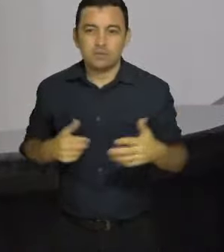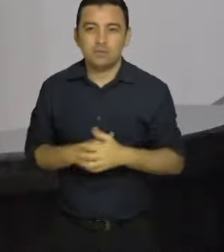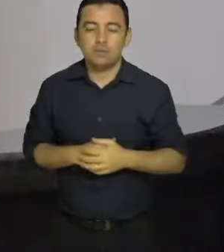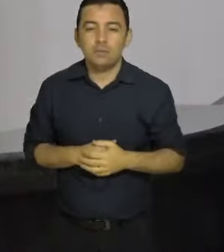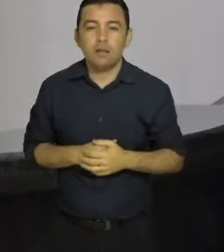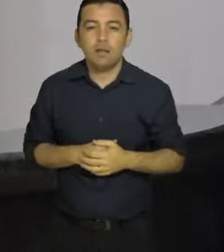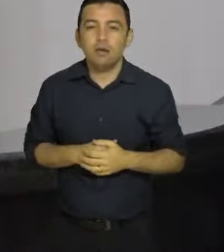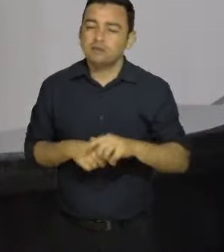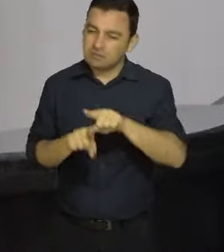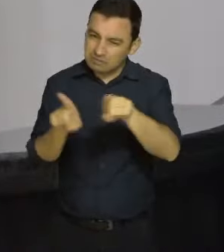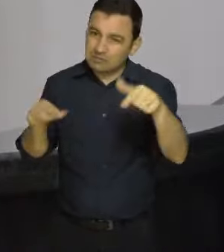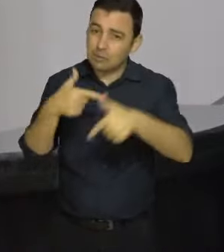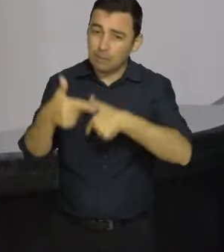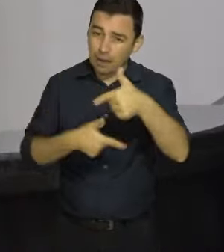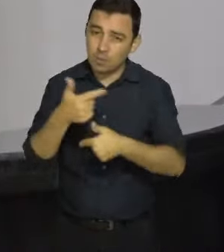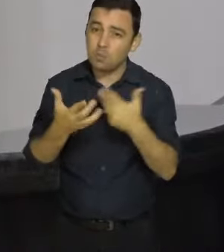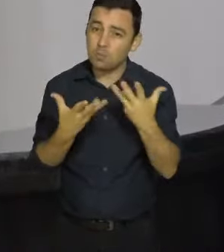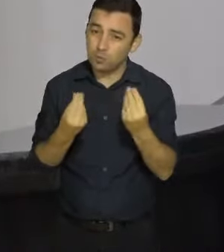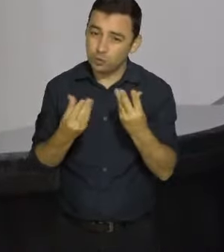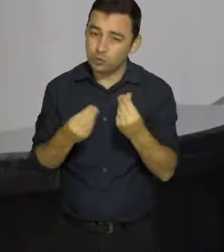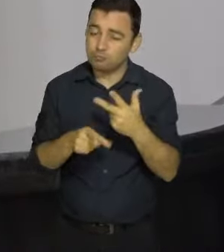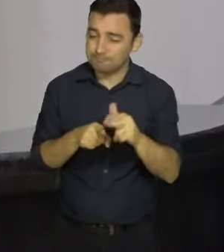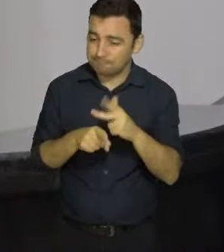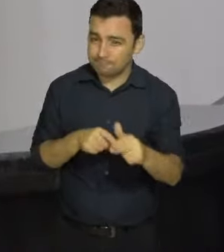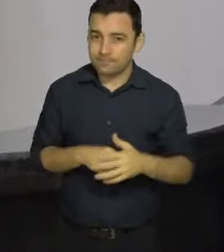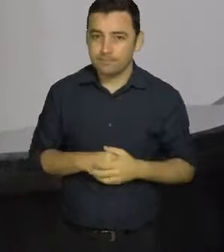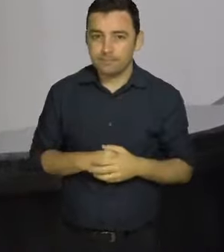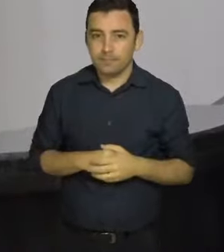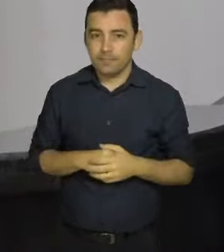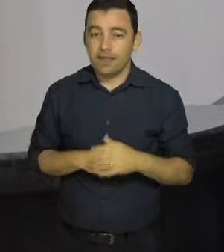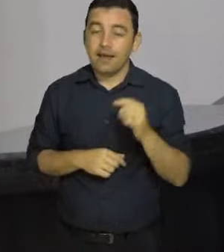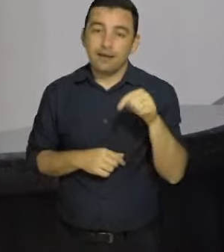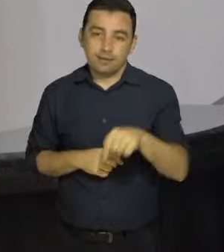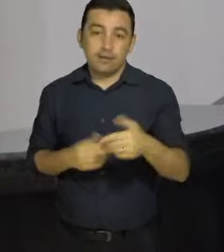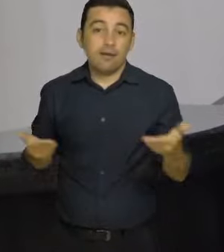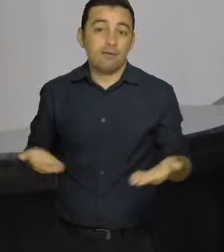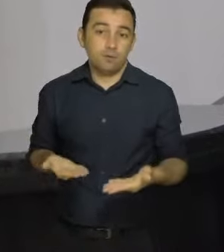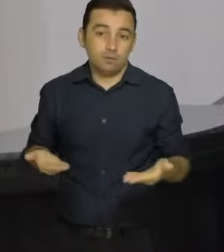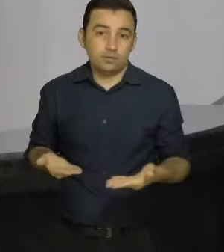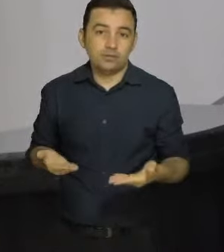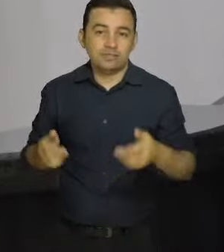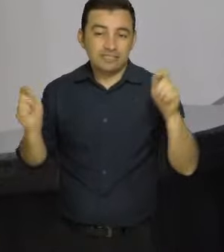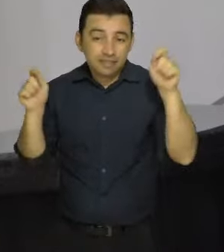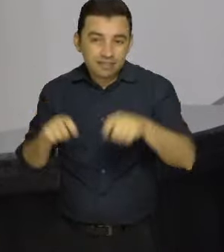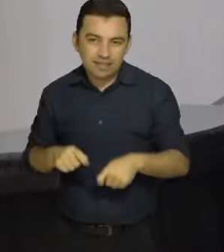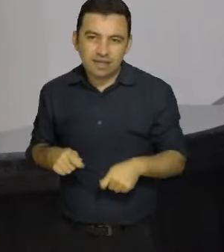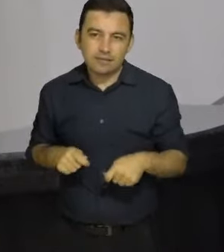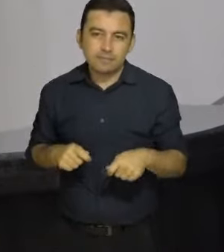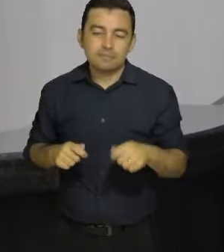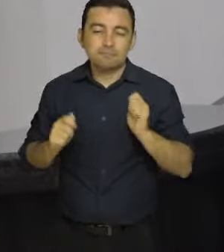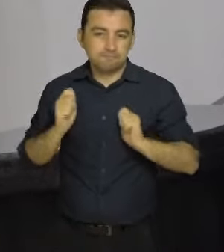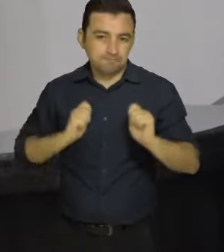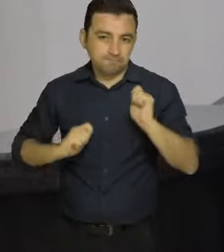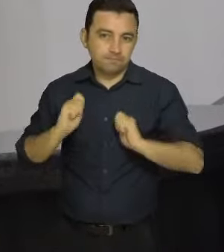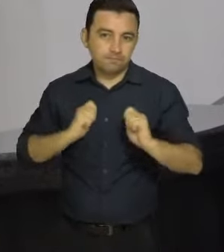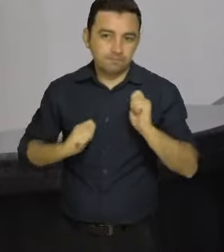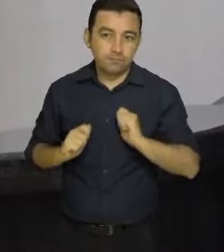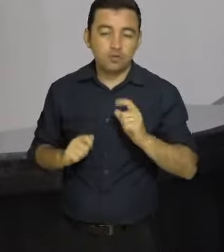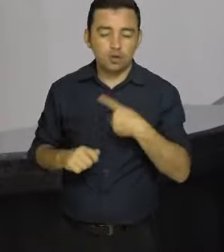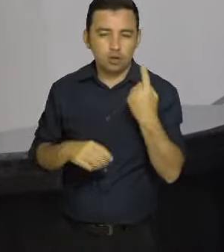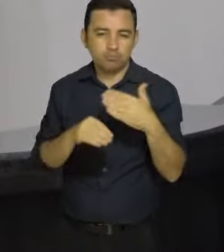de vocês nessas conquistas. Aqui e agora é possível esperançar. Estar entre